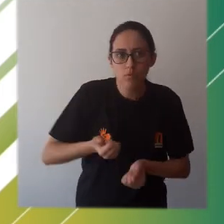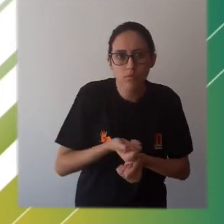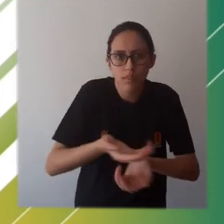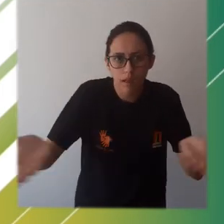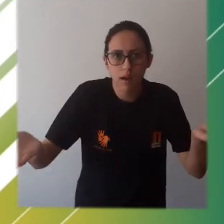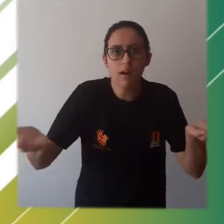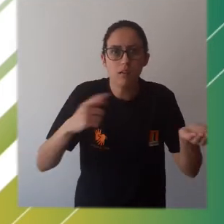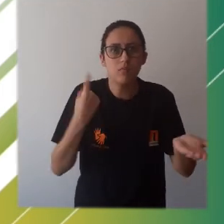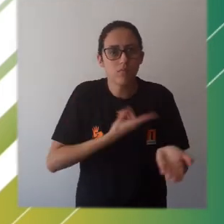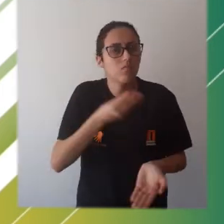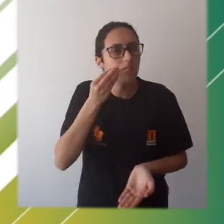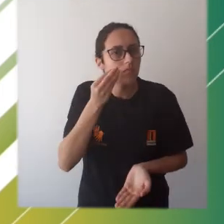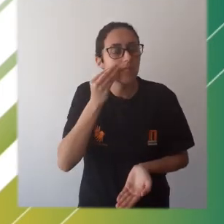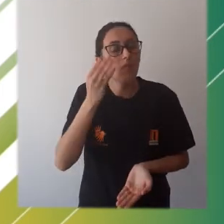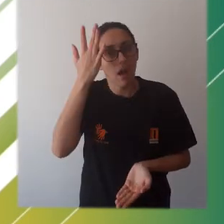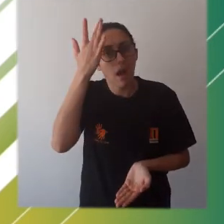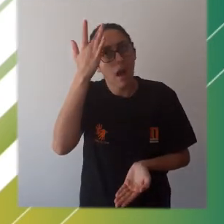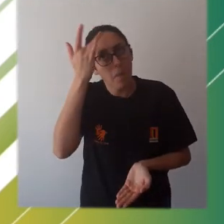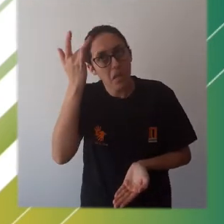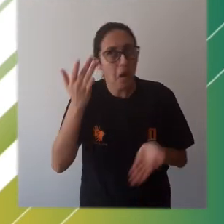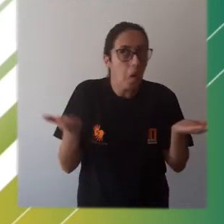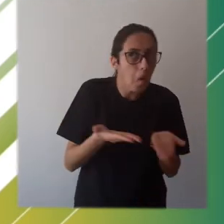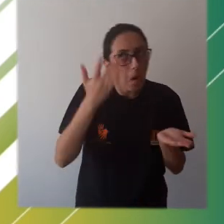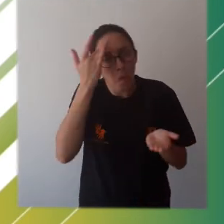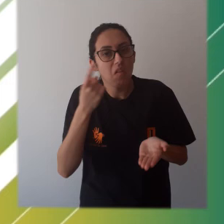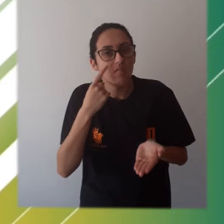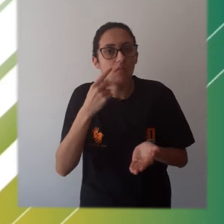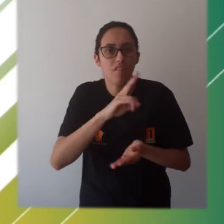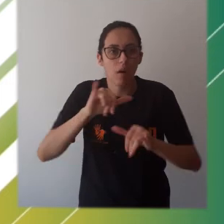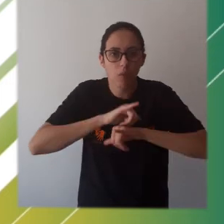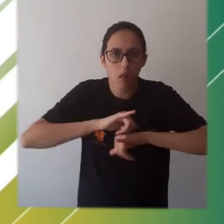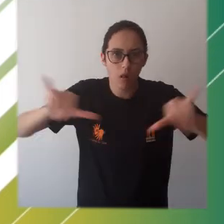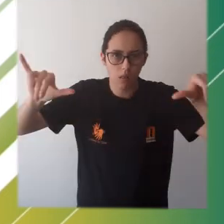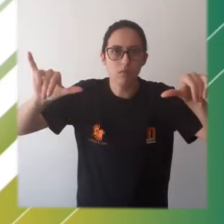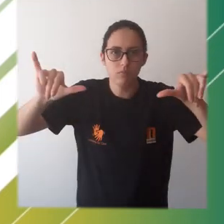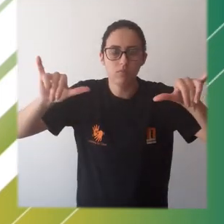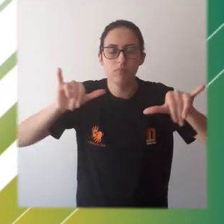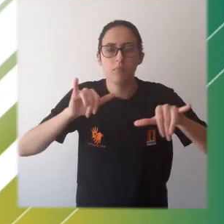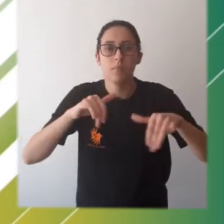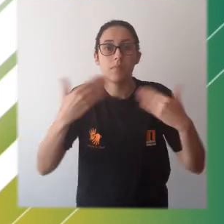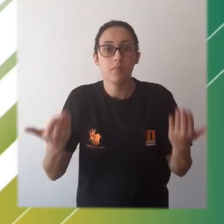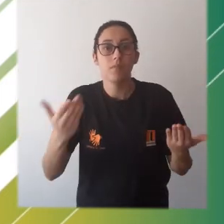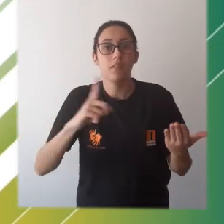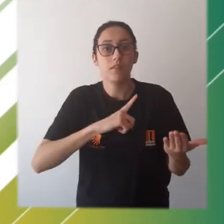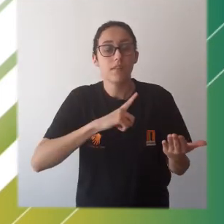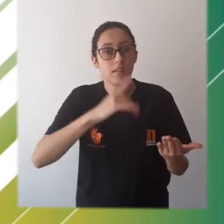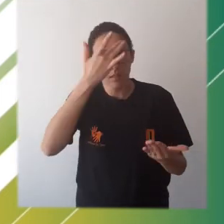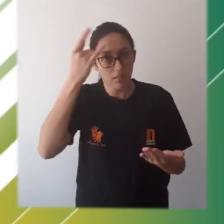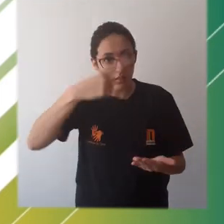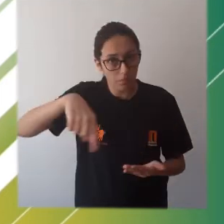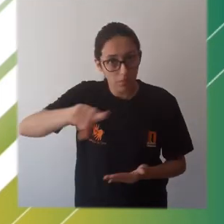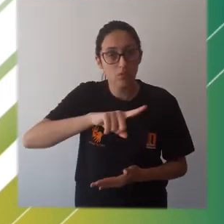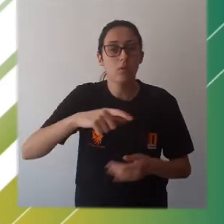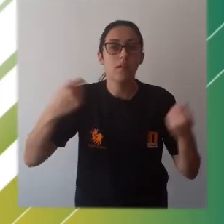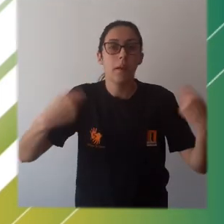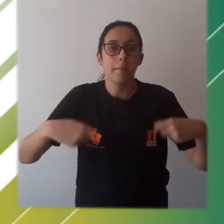dessas bolsas. Devemos estar publicando isso entre hoje e amanhã. E aí os atletas, ou todos os bolsistas, terão até dia